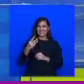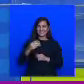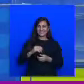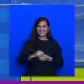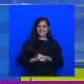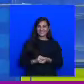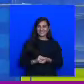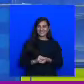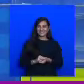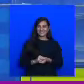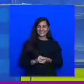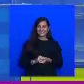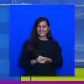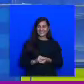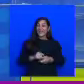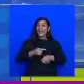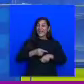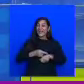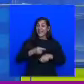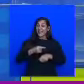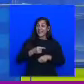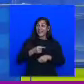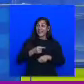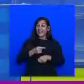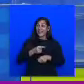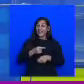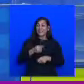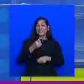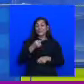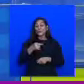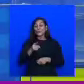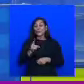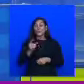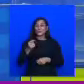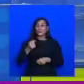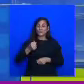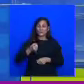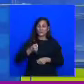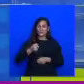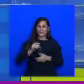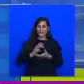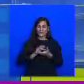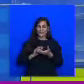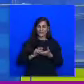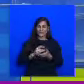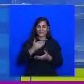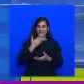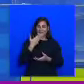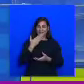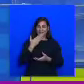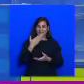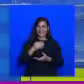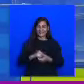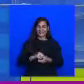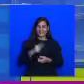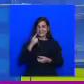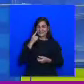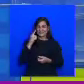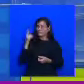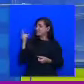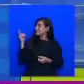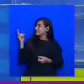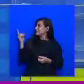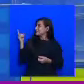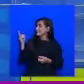13. E agora, o 15º e último número da Loto Fácil.